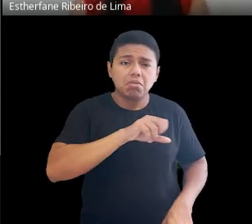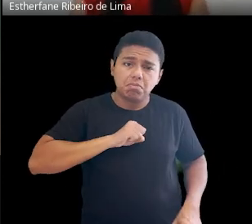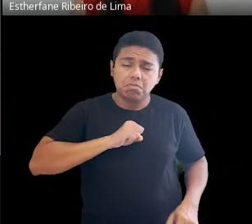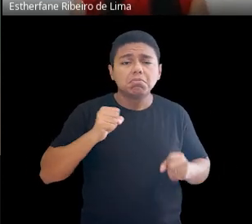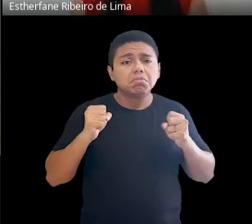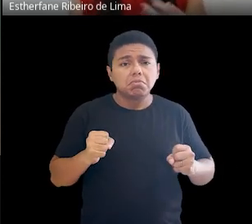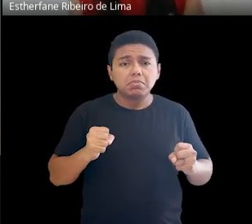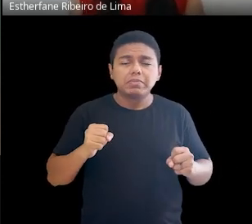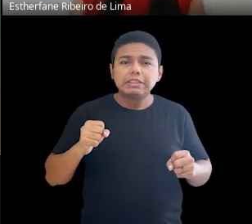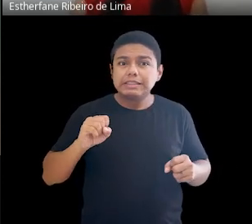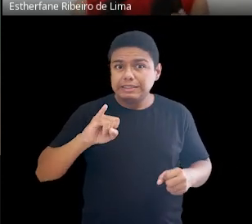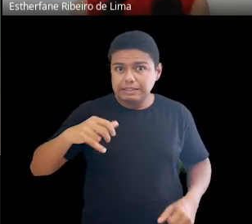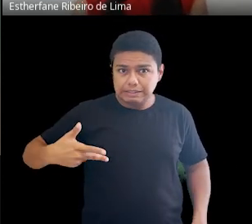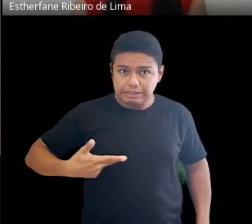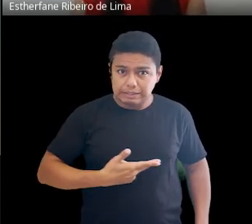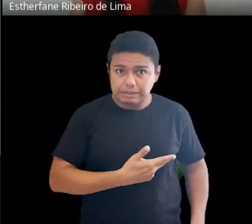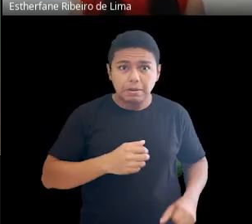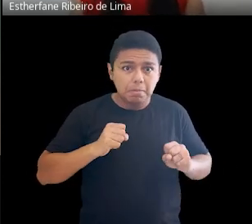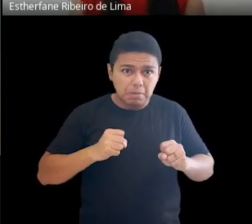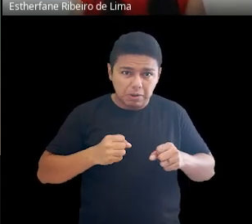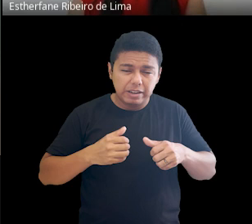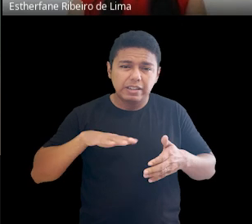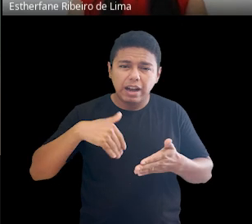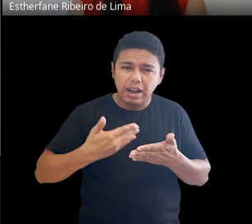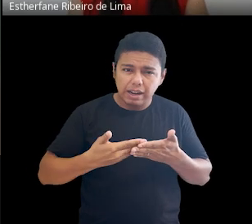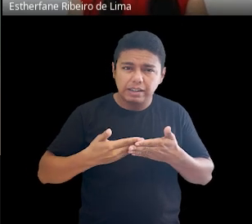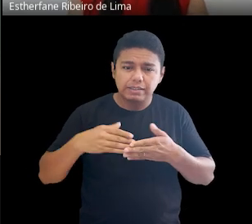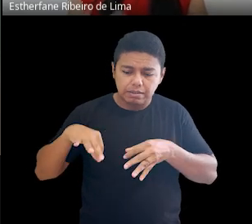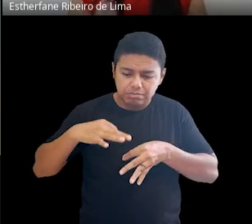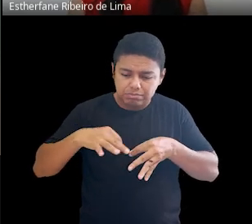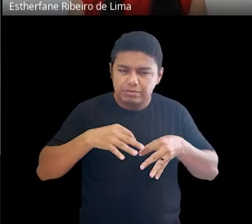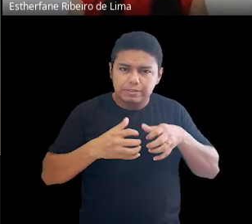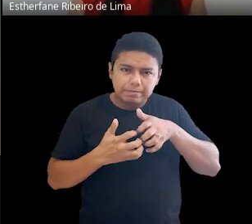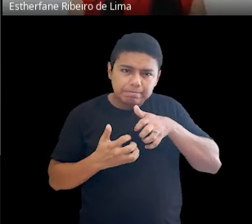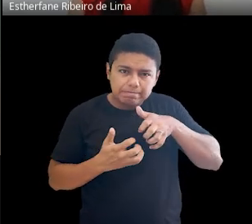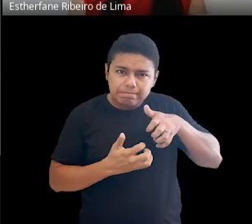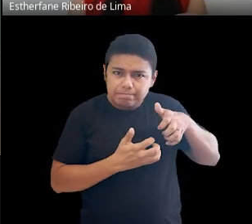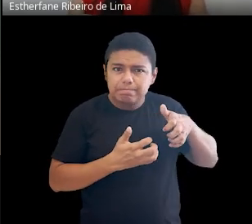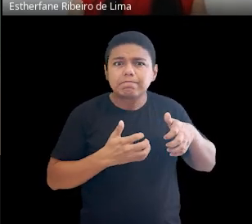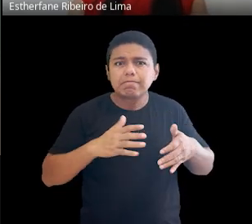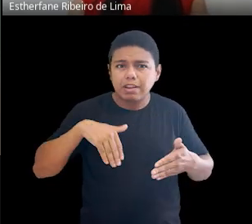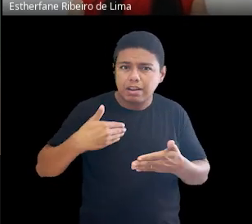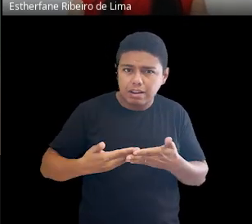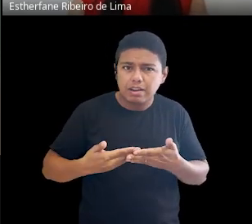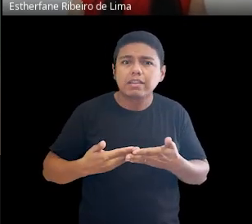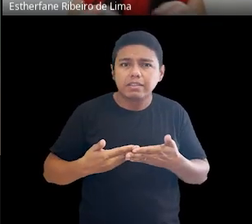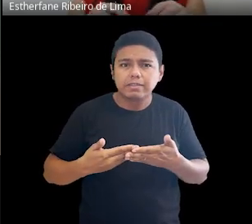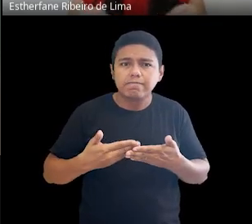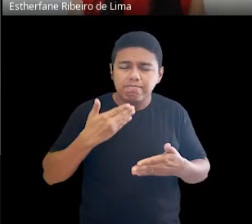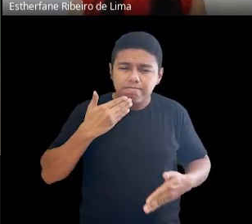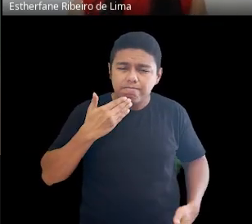for uma cesariana, pode apresentar uma ferida uma ferida na